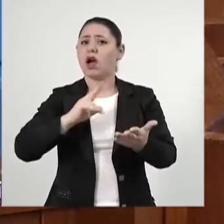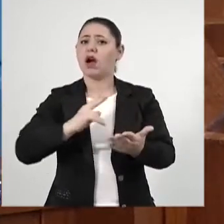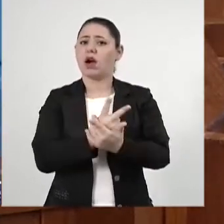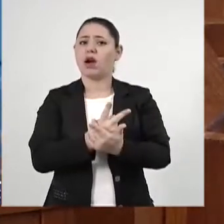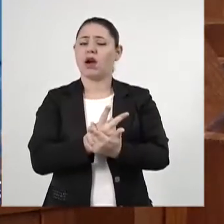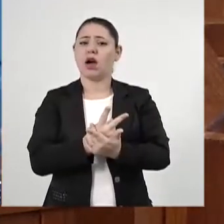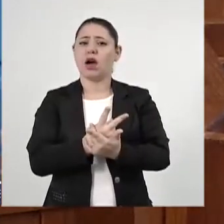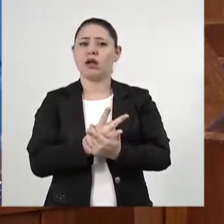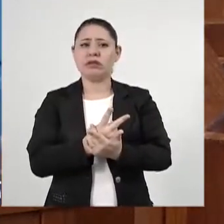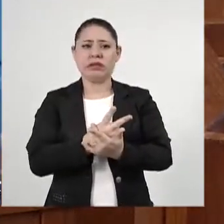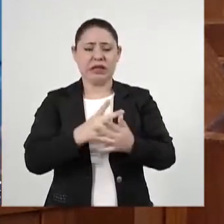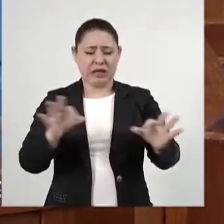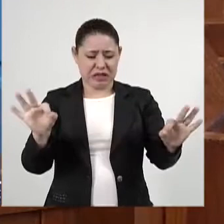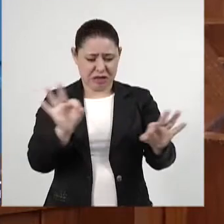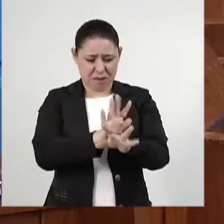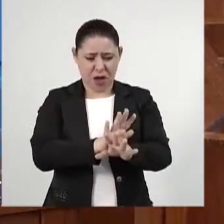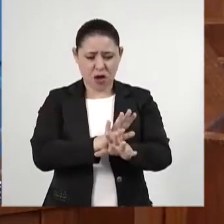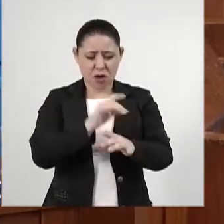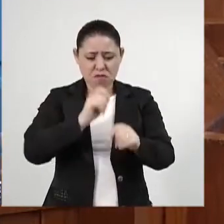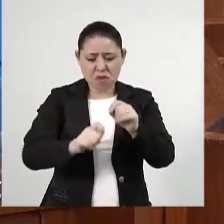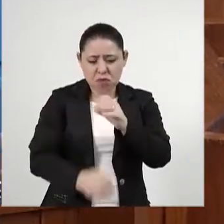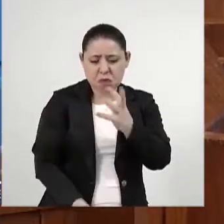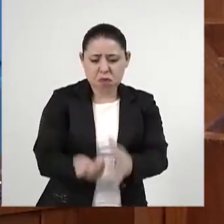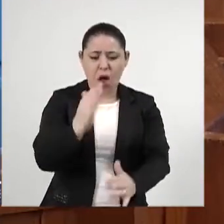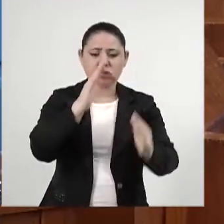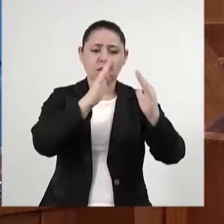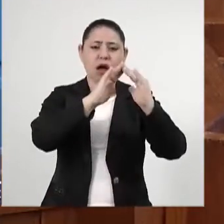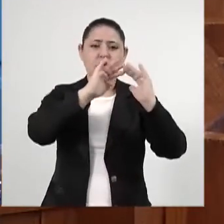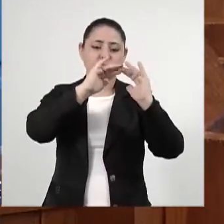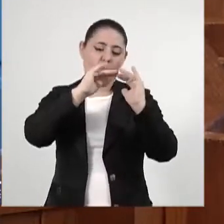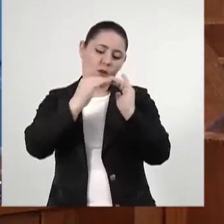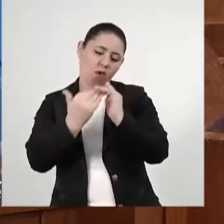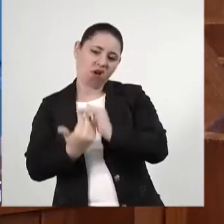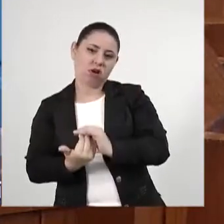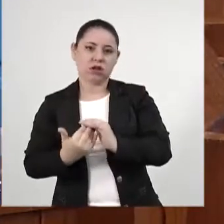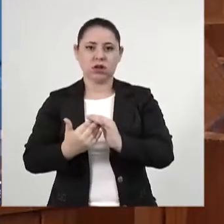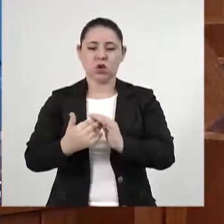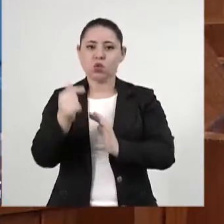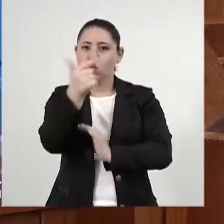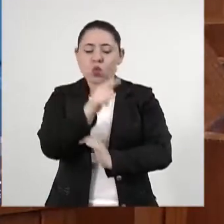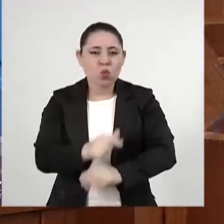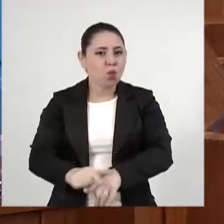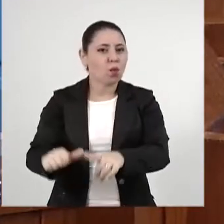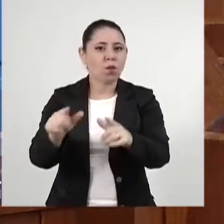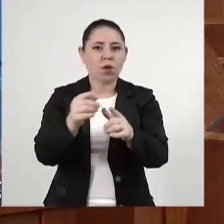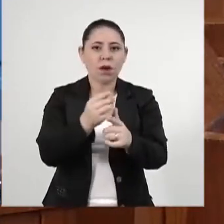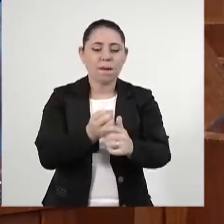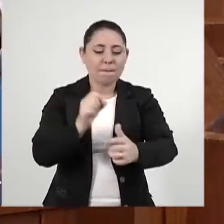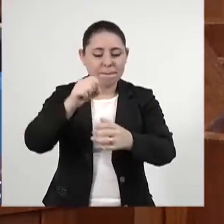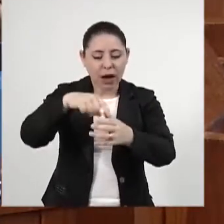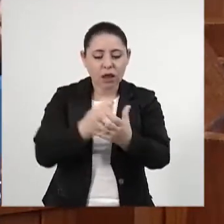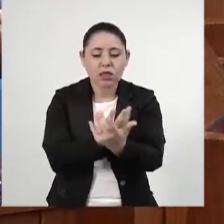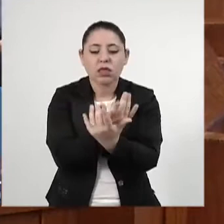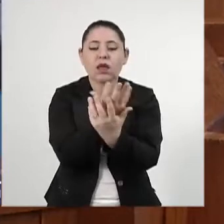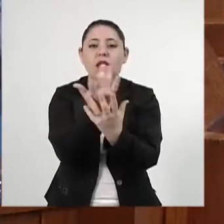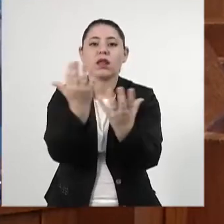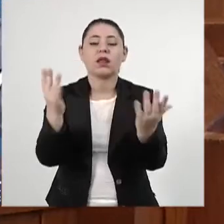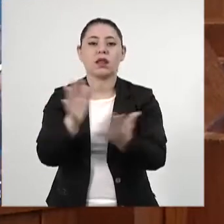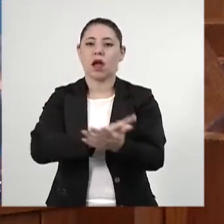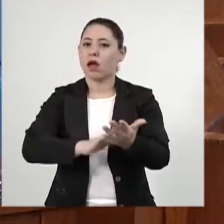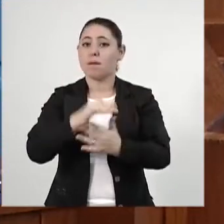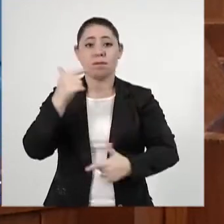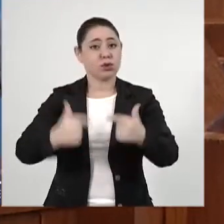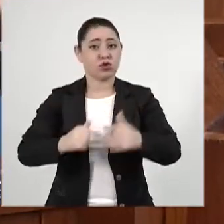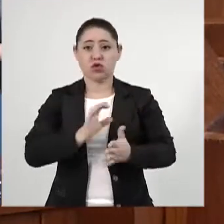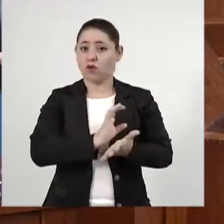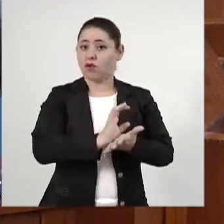quebraram as mangueiras, puseram fogo nas casas, acabaram com tudo, e não tem plantado nada. Não tem uma política de investimento,